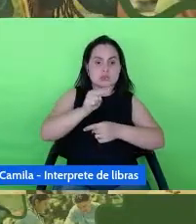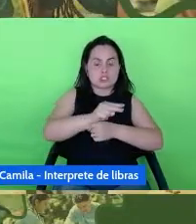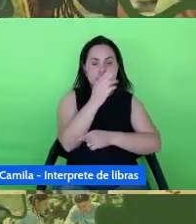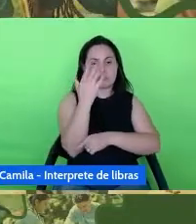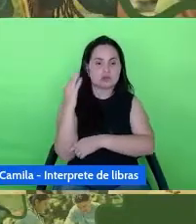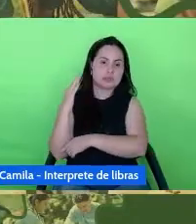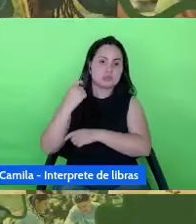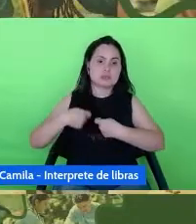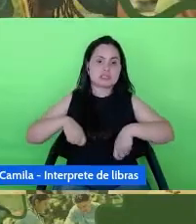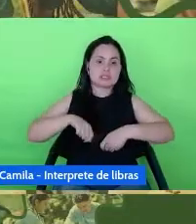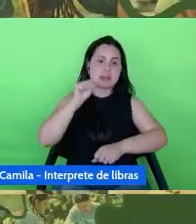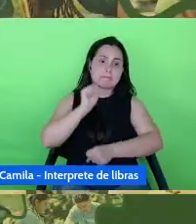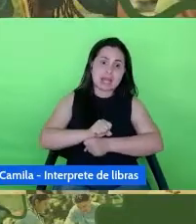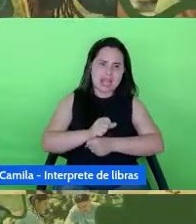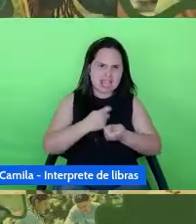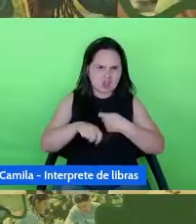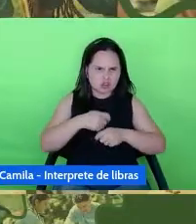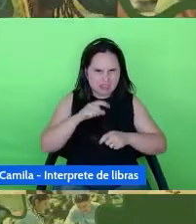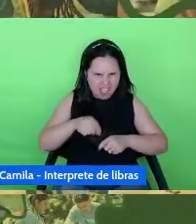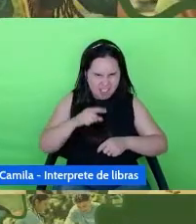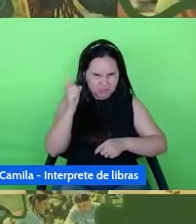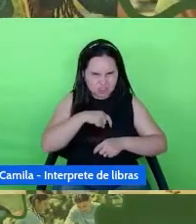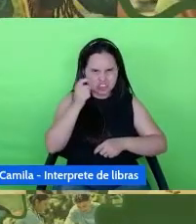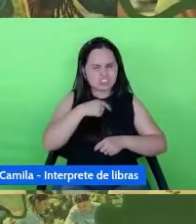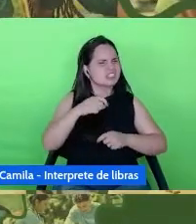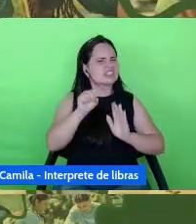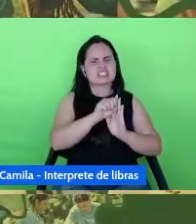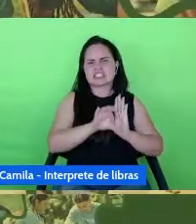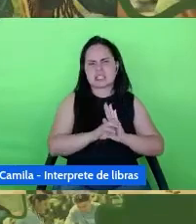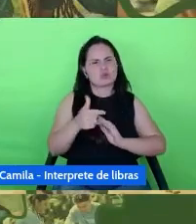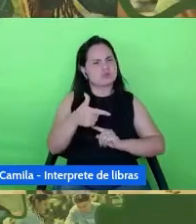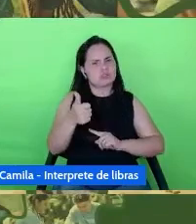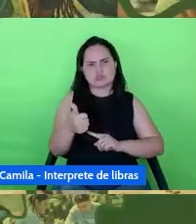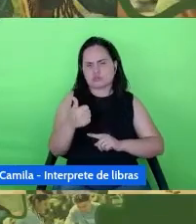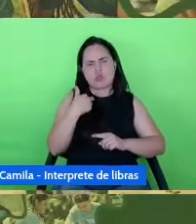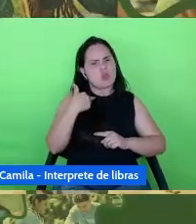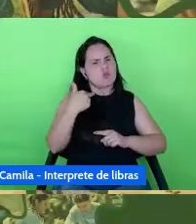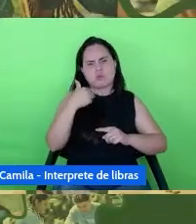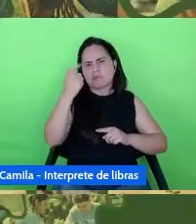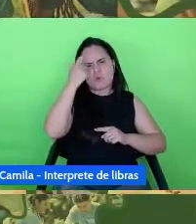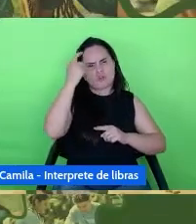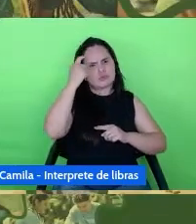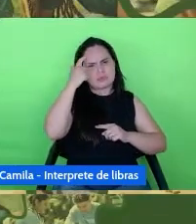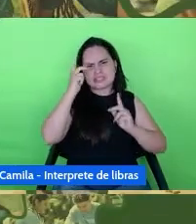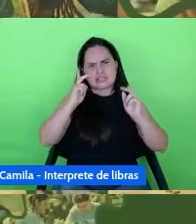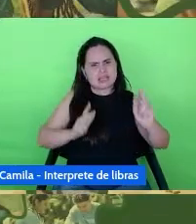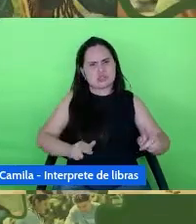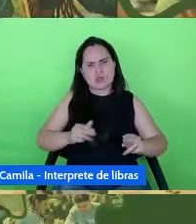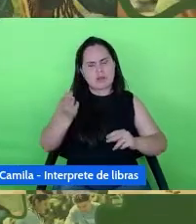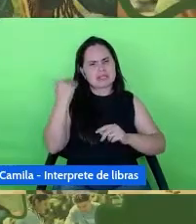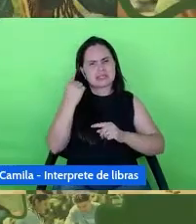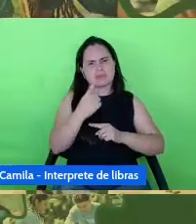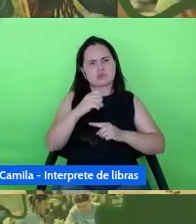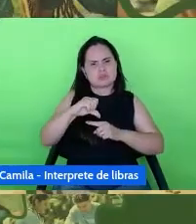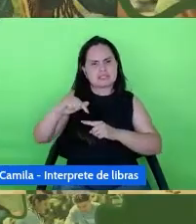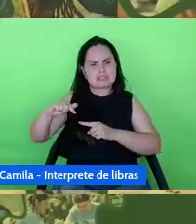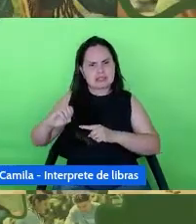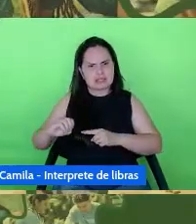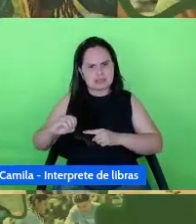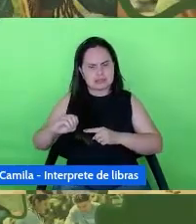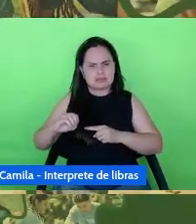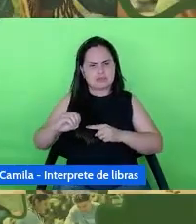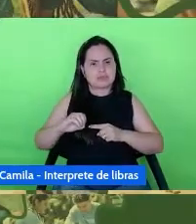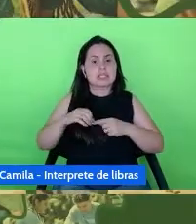paralisar a economia. Mentira deslavada. Nós estamos no século XXI, pessoal. Já não pode pensar como gente de 1970, que